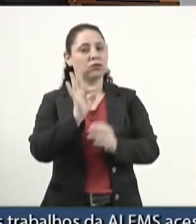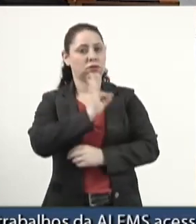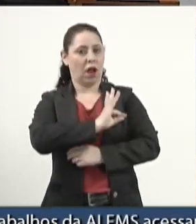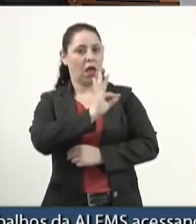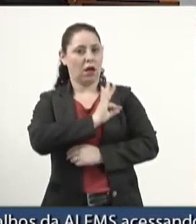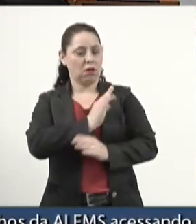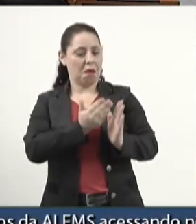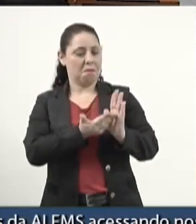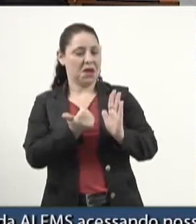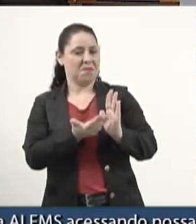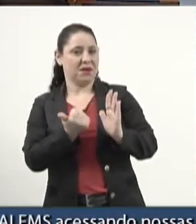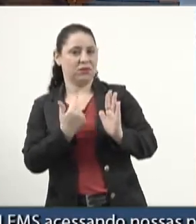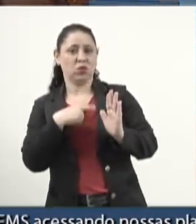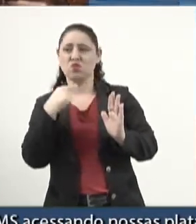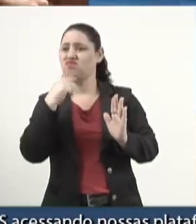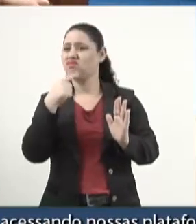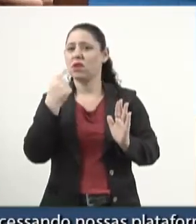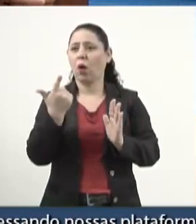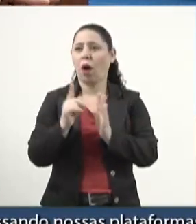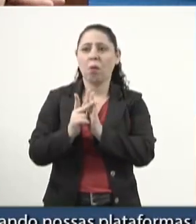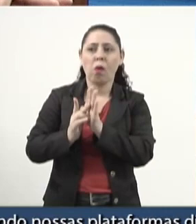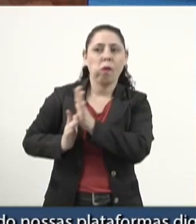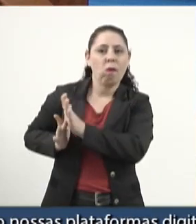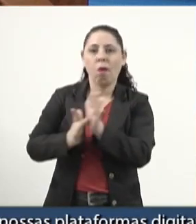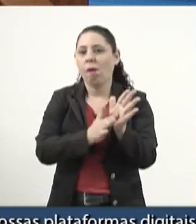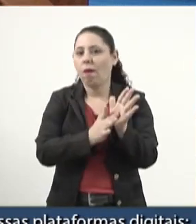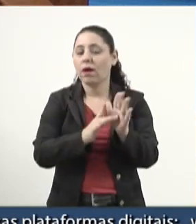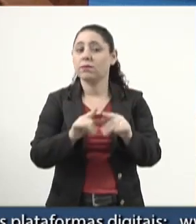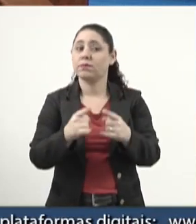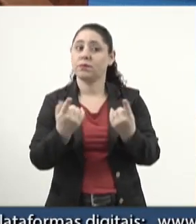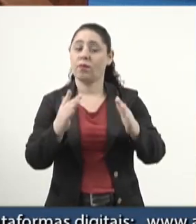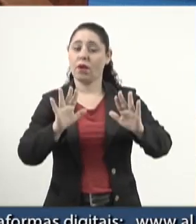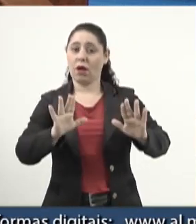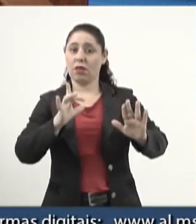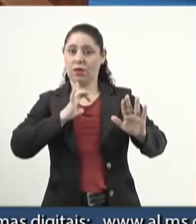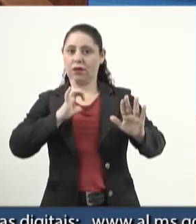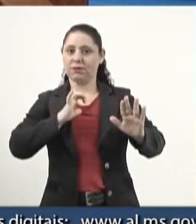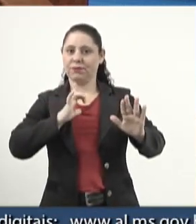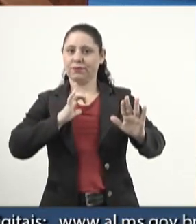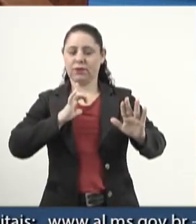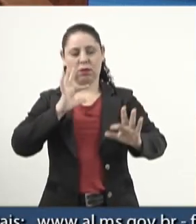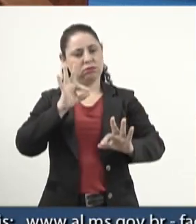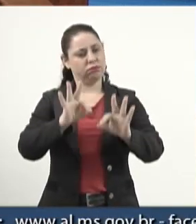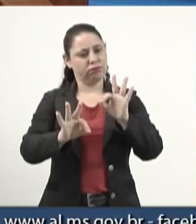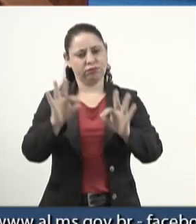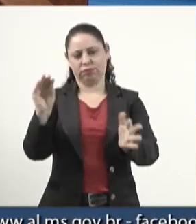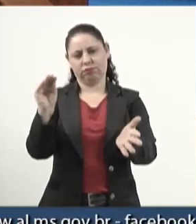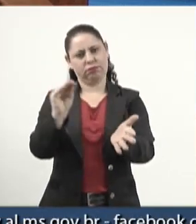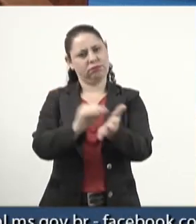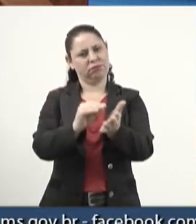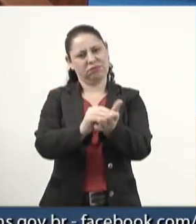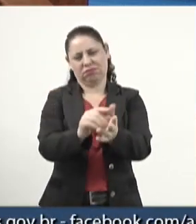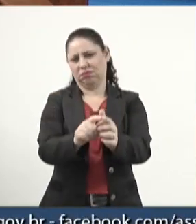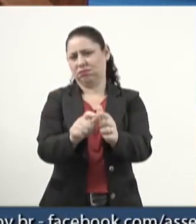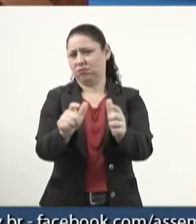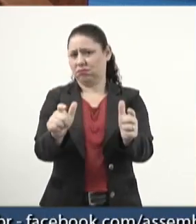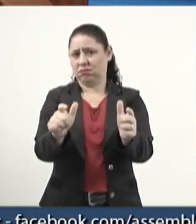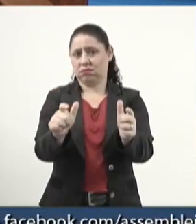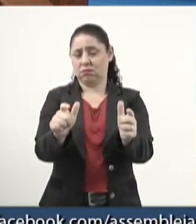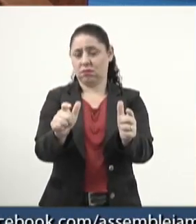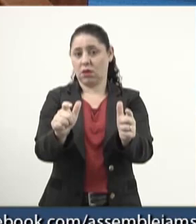salário e ele não tem como sonegar. Agora, tem uma injustiça muito grande